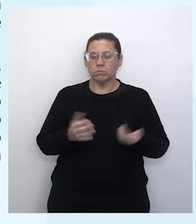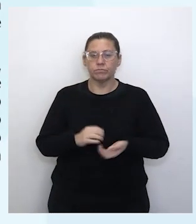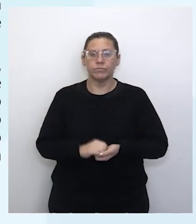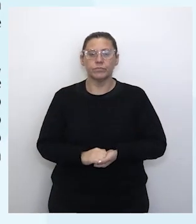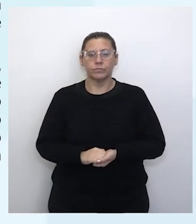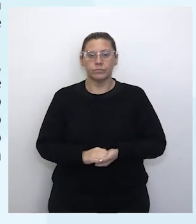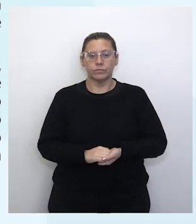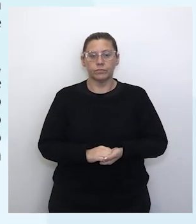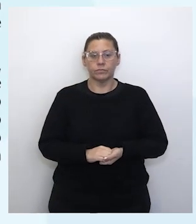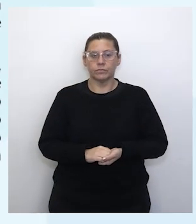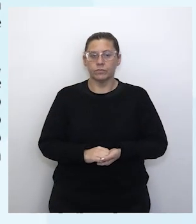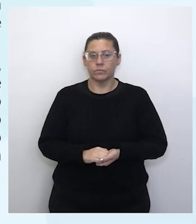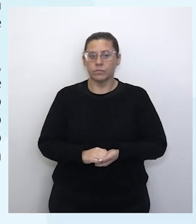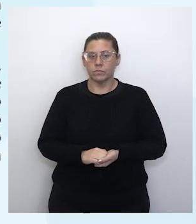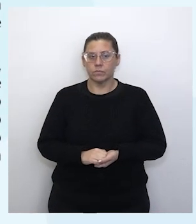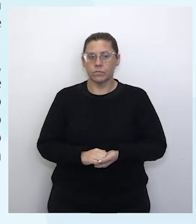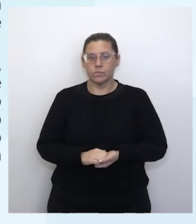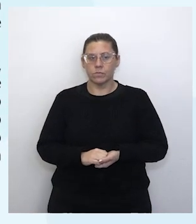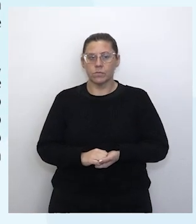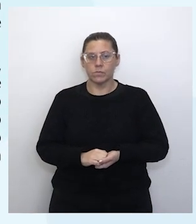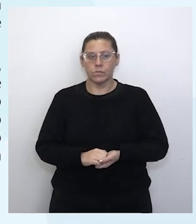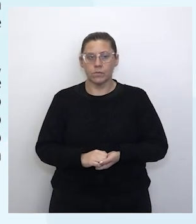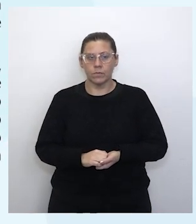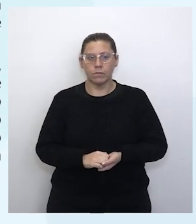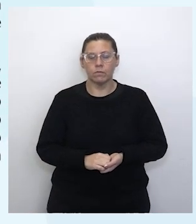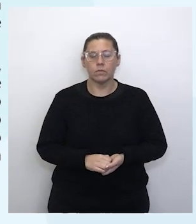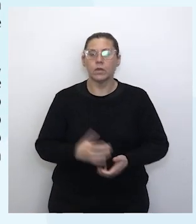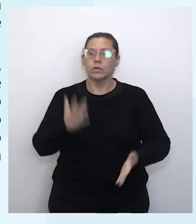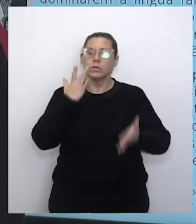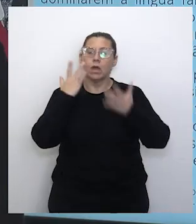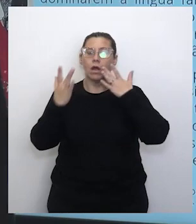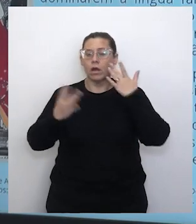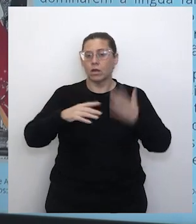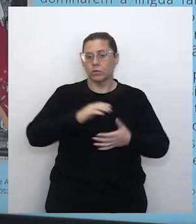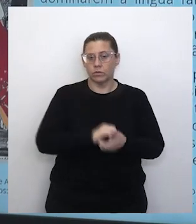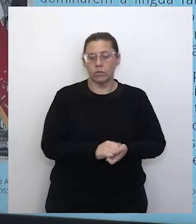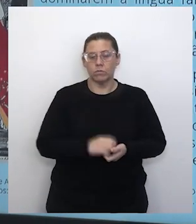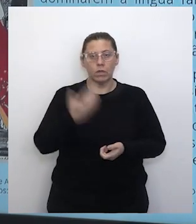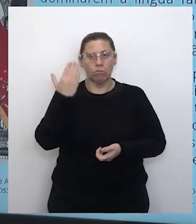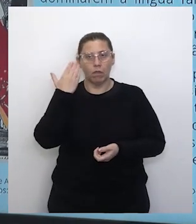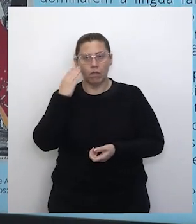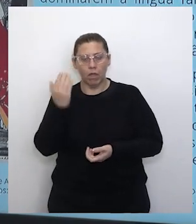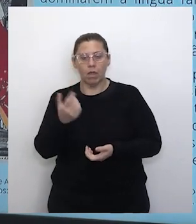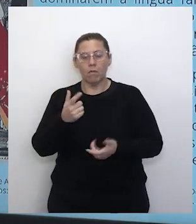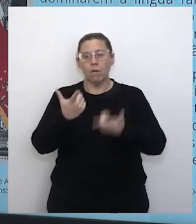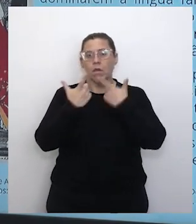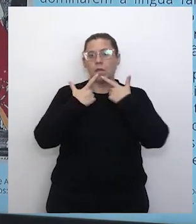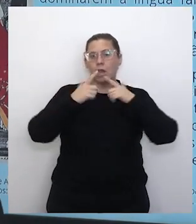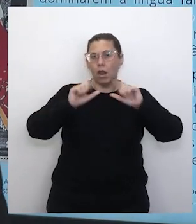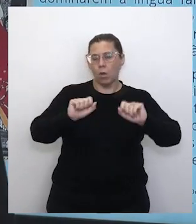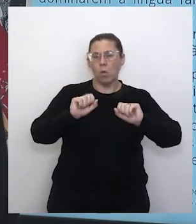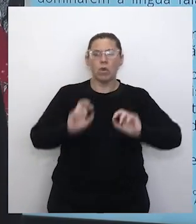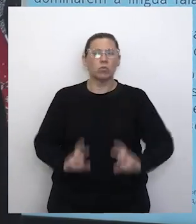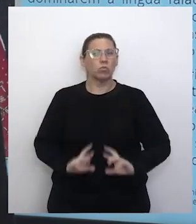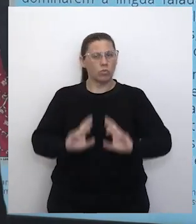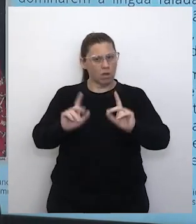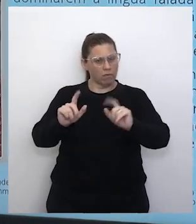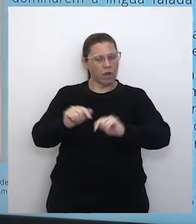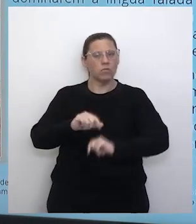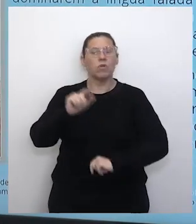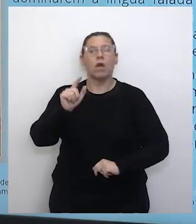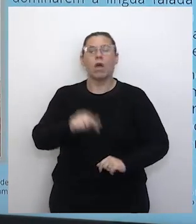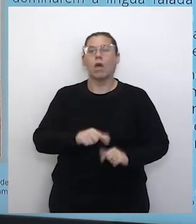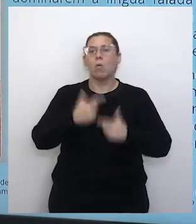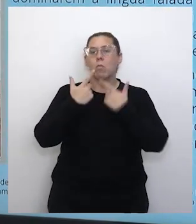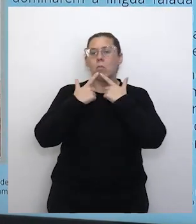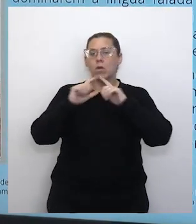teatro? Tá? Então, gente, o teatro, primeiramente, para a gente entender essa linguagem tão diferenciada, o teatro ele é